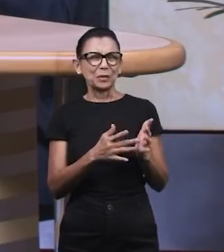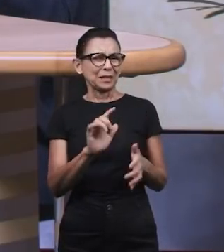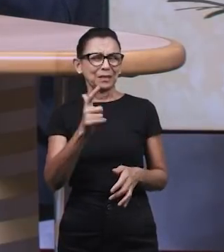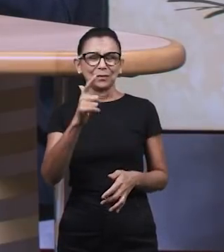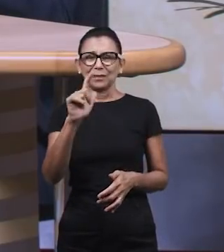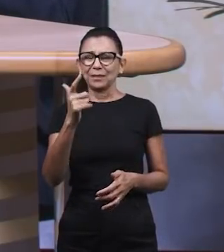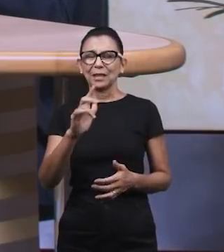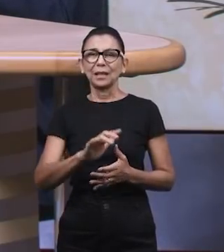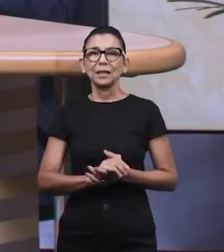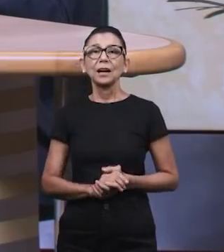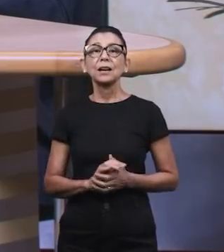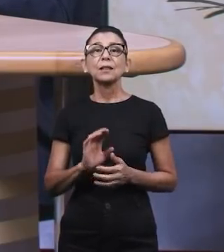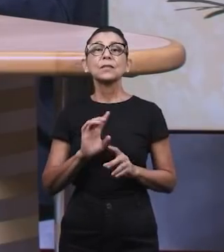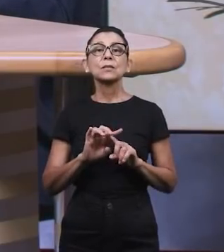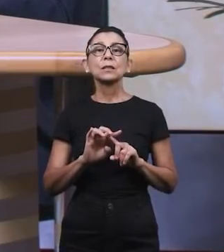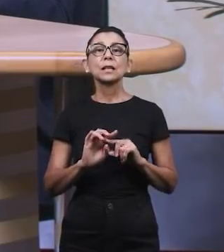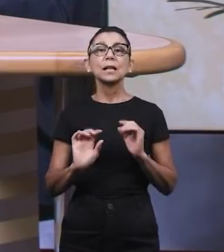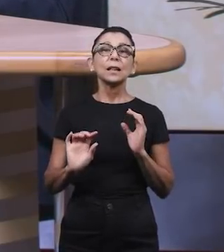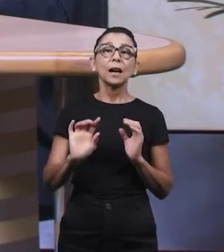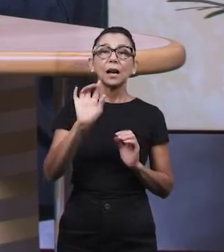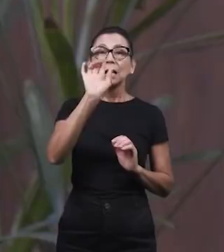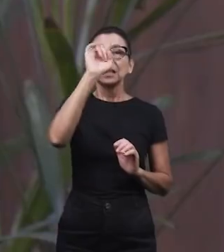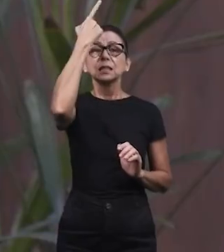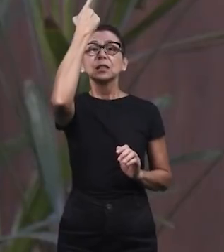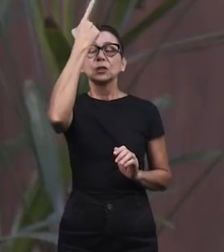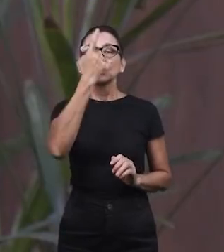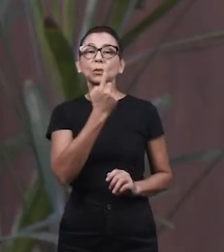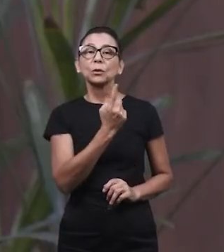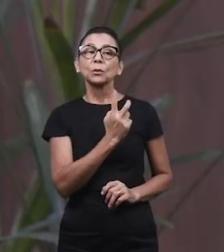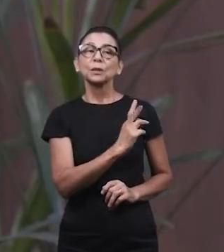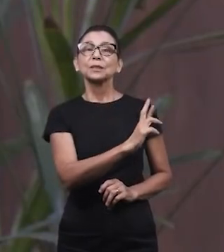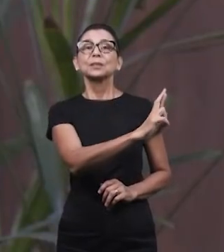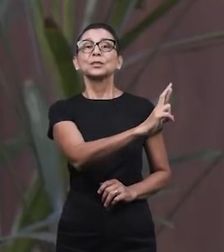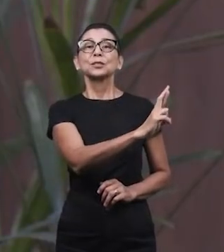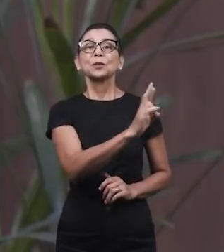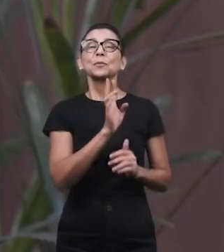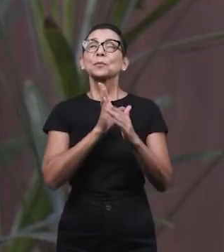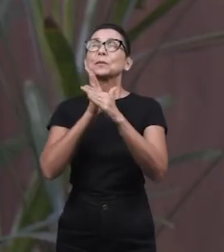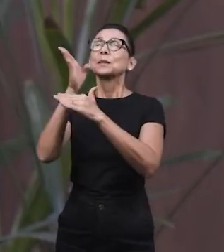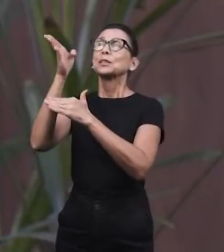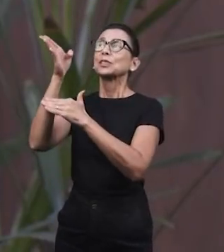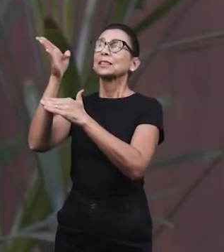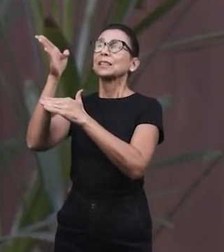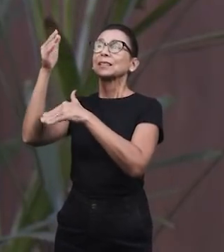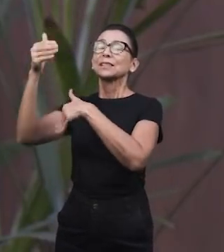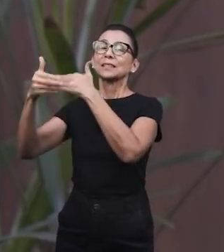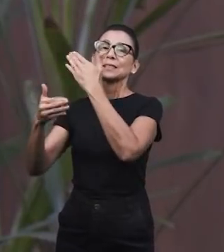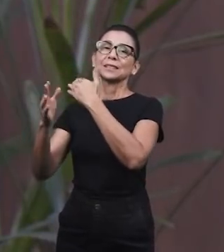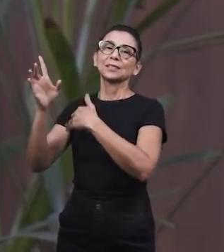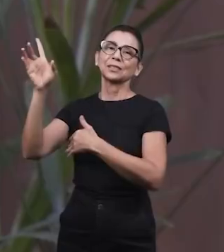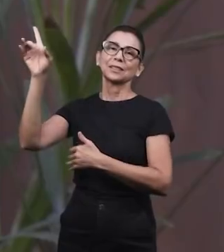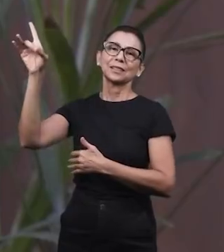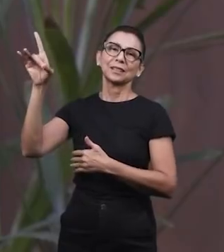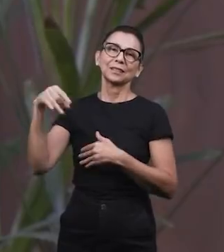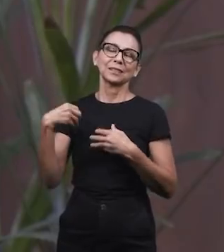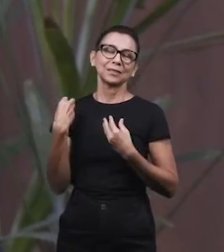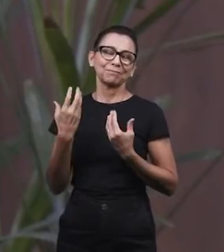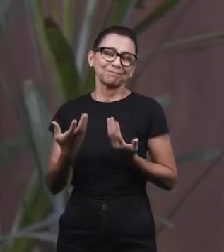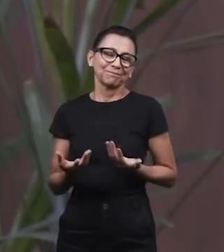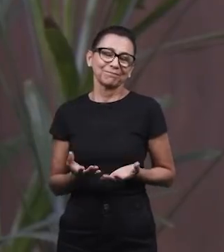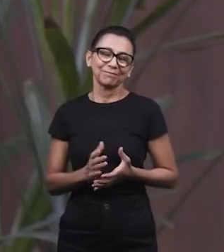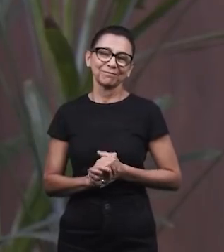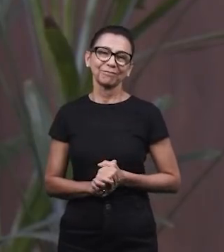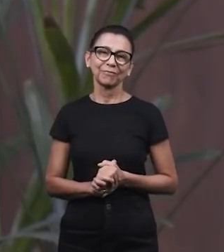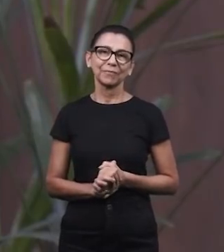outro caminho para se chegar a Deus. E só existe uma forma de chegar a Deus, através das Escrituras, através do